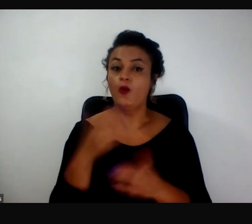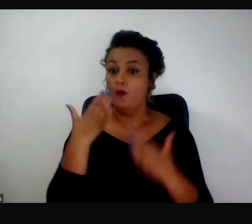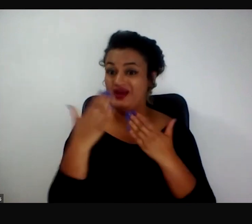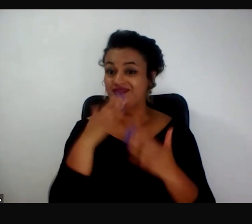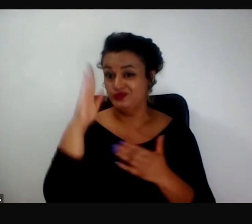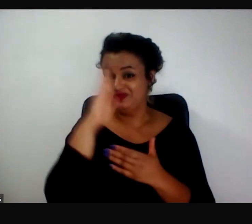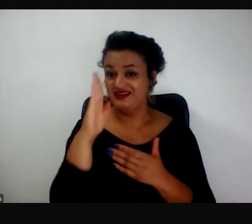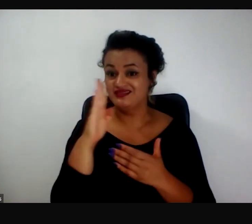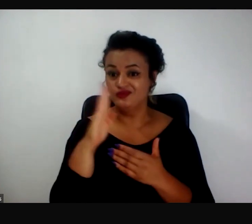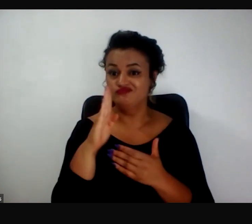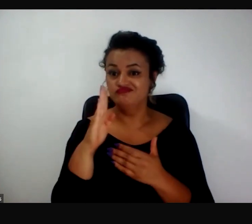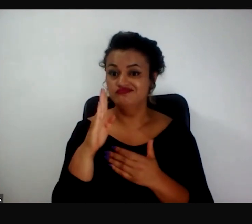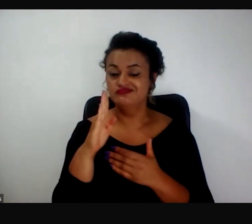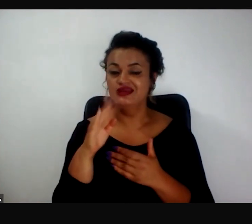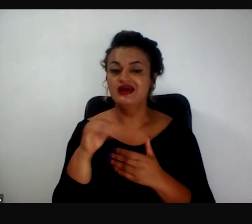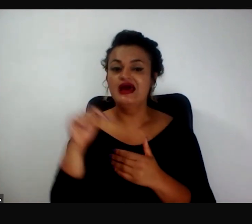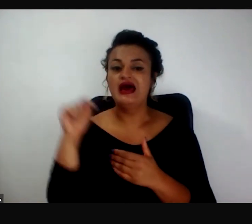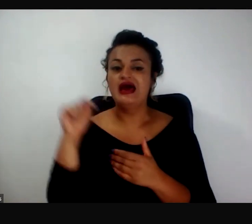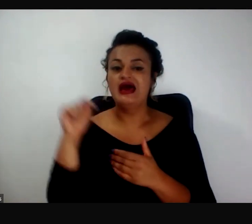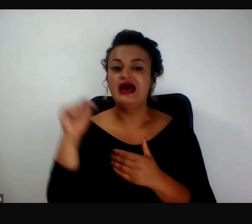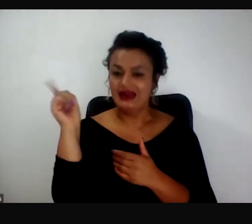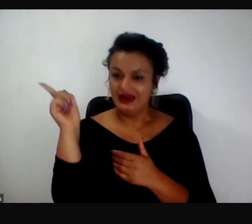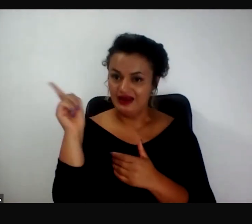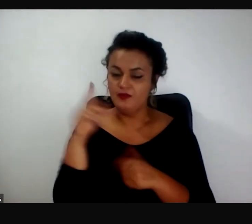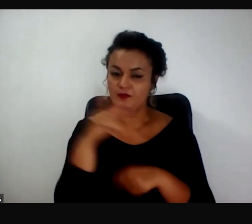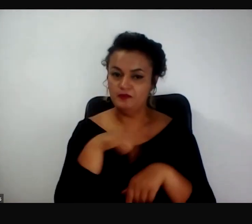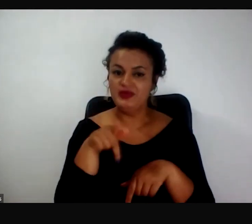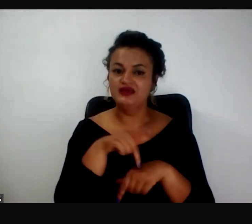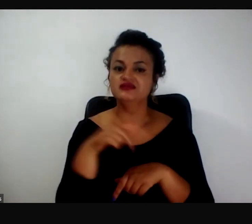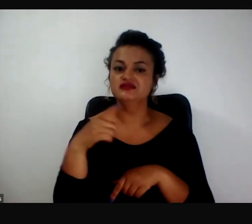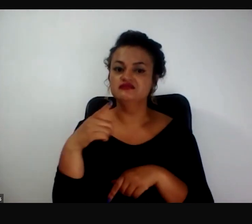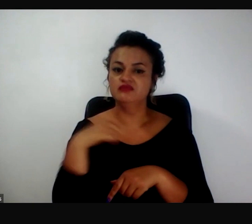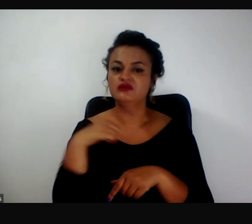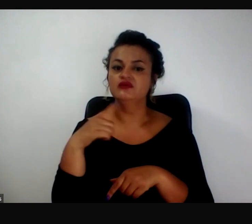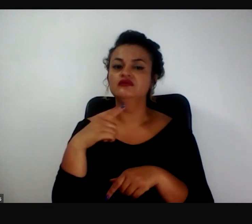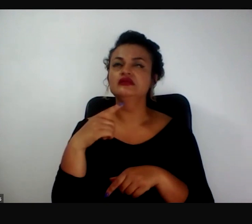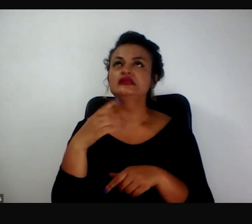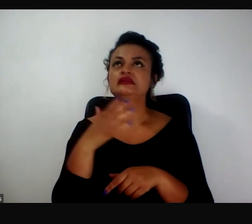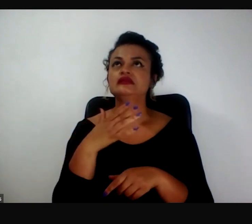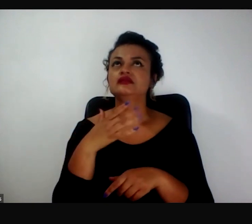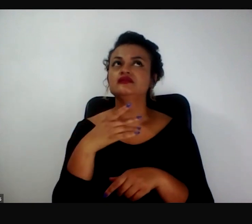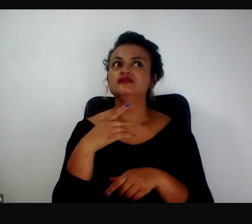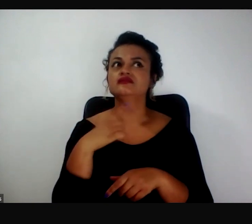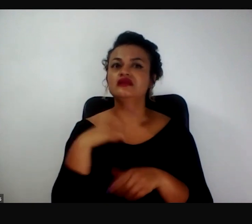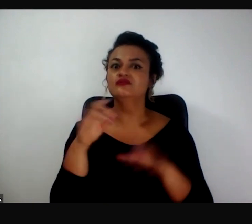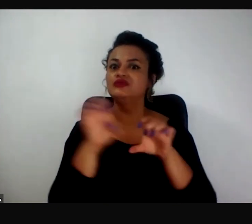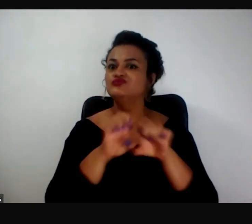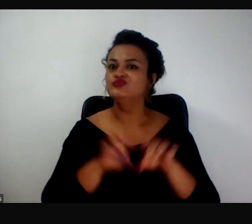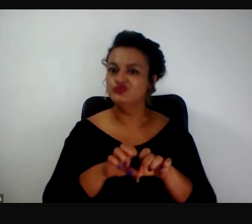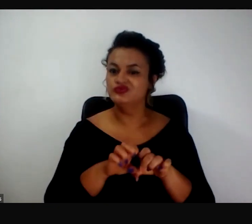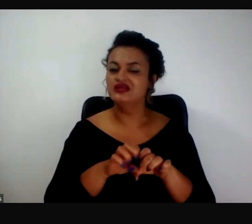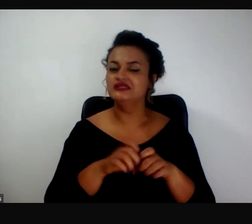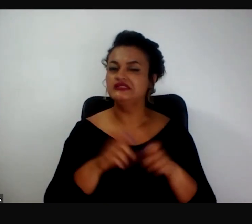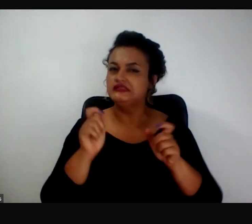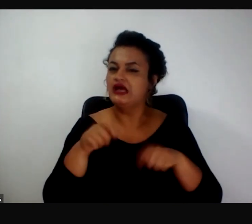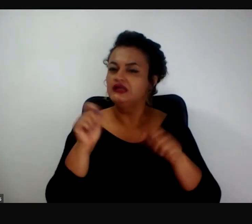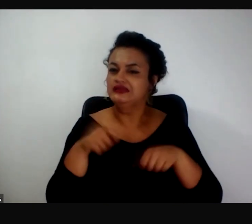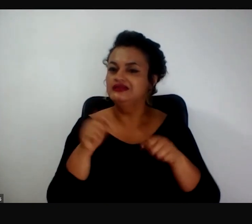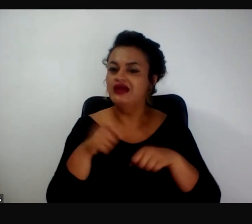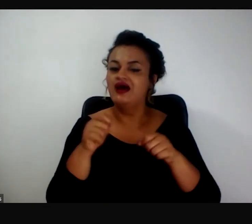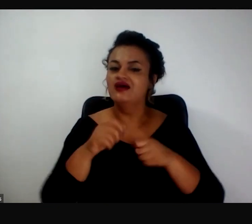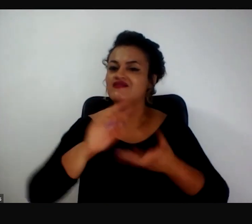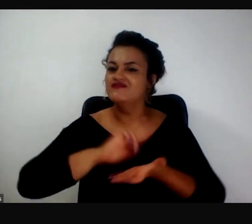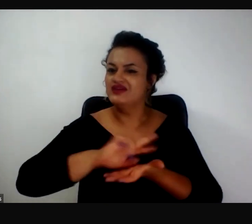temos mais fontes de jurisprudência. Vou falar disso. Então, temos mais